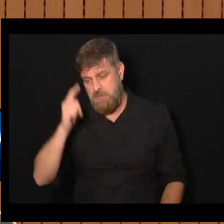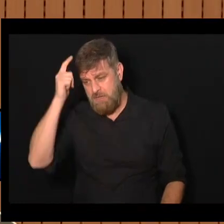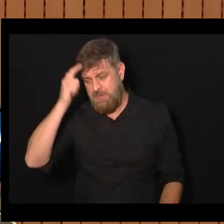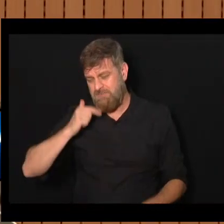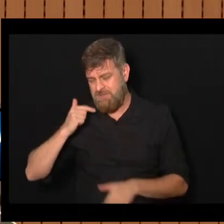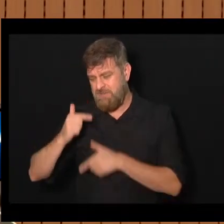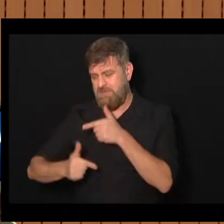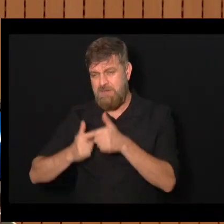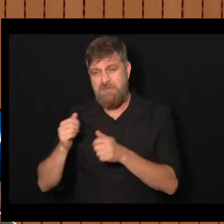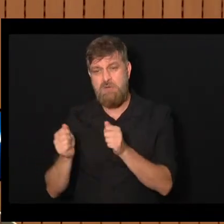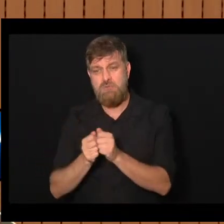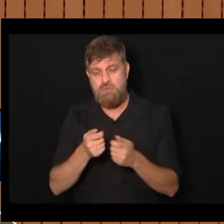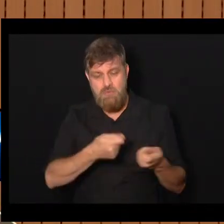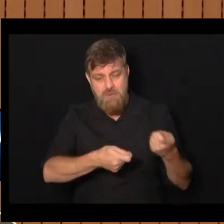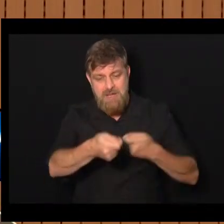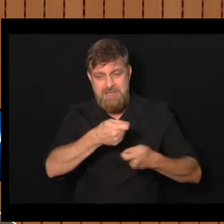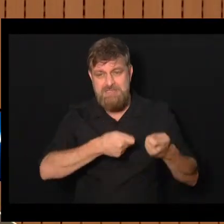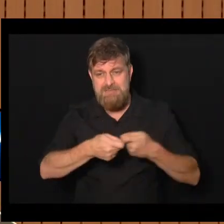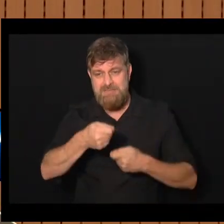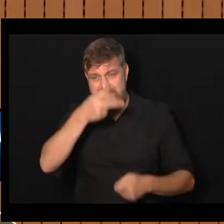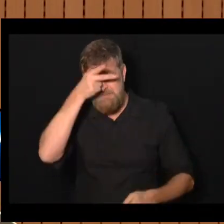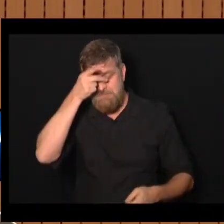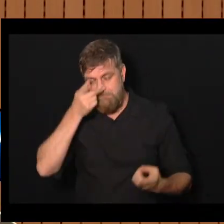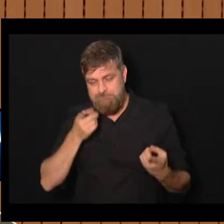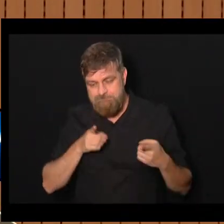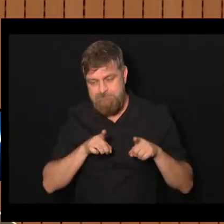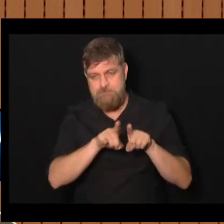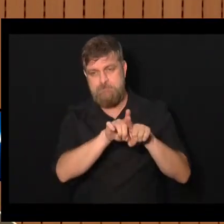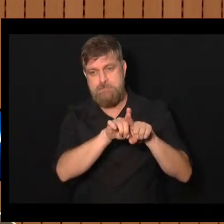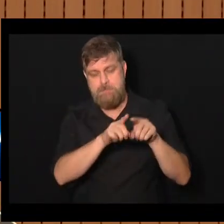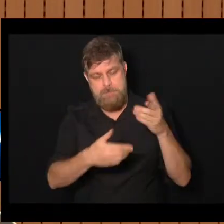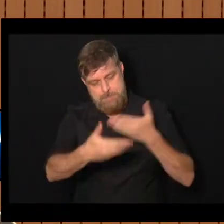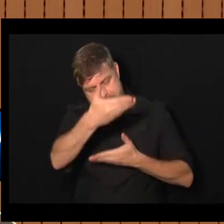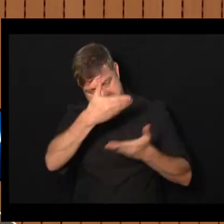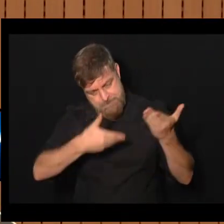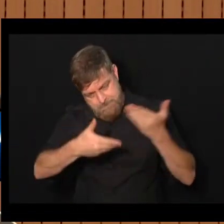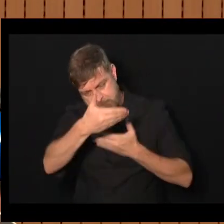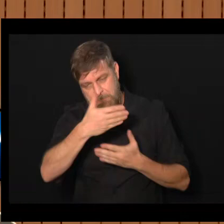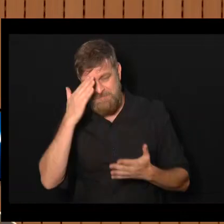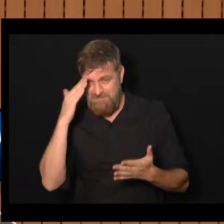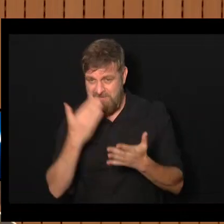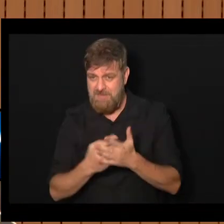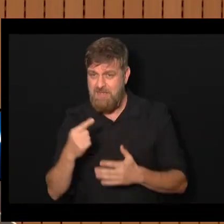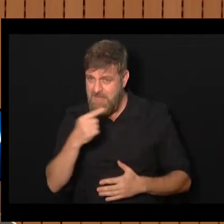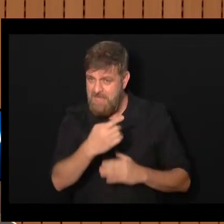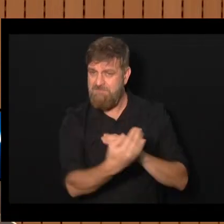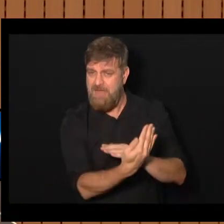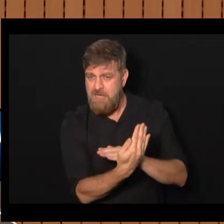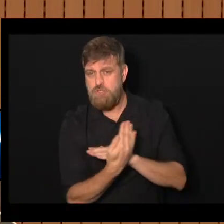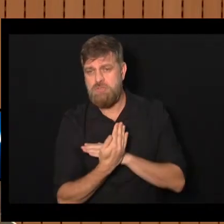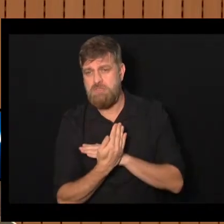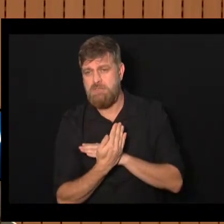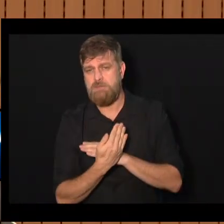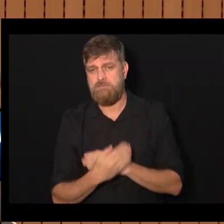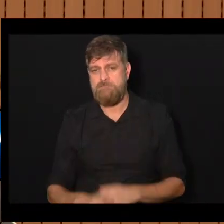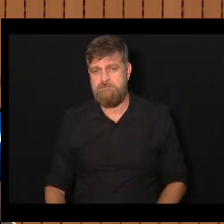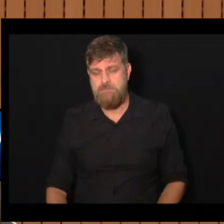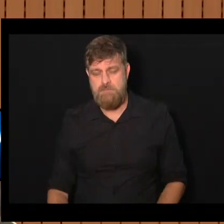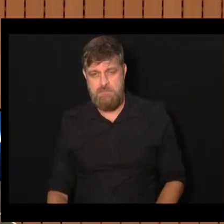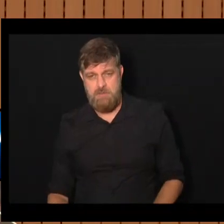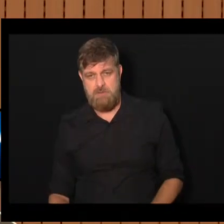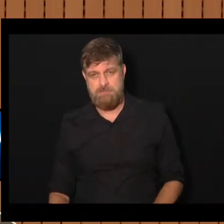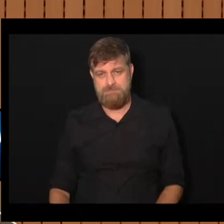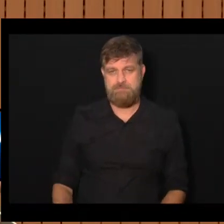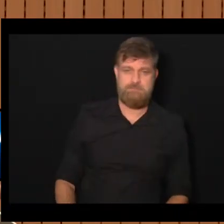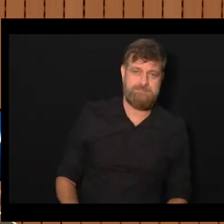trabalho junto à administração do prefeito Jonas Donizete, e eu tenho certeza que ele vai nos ajudar a criar, vereador